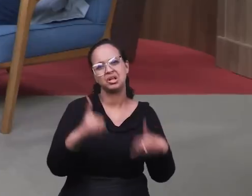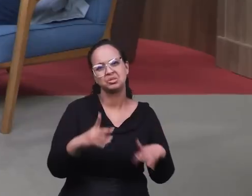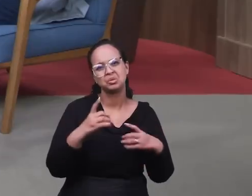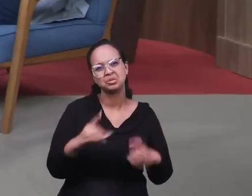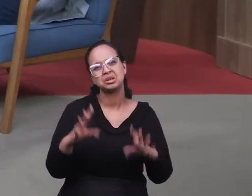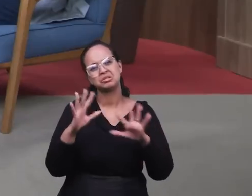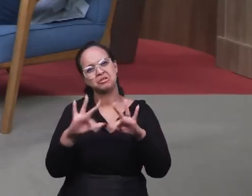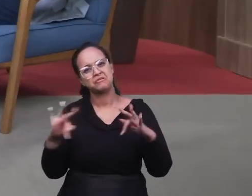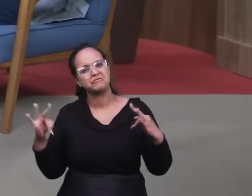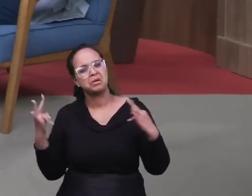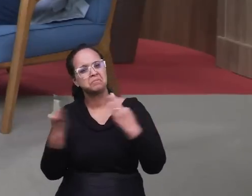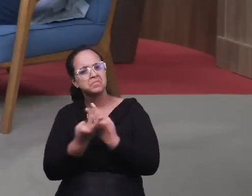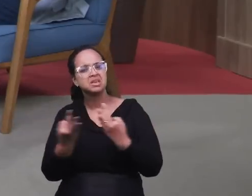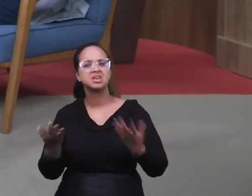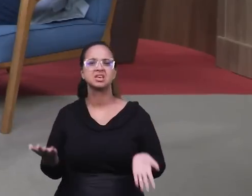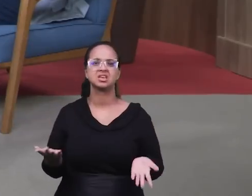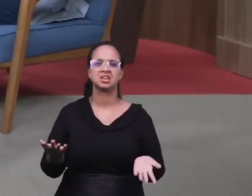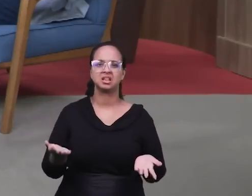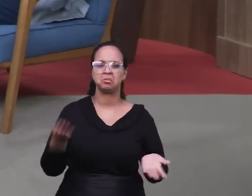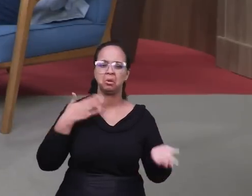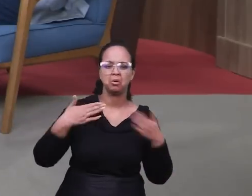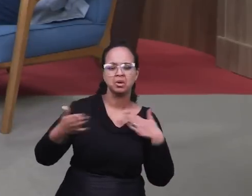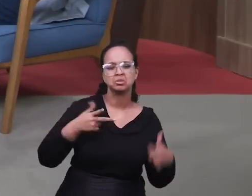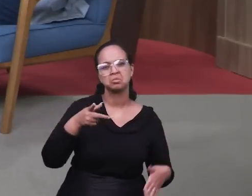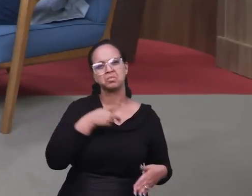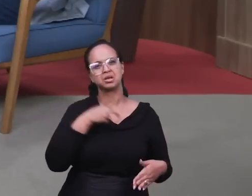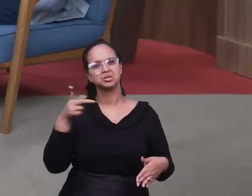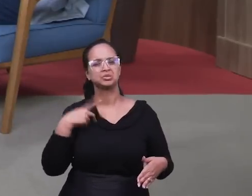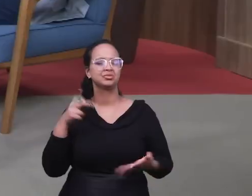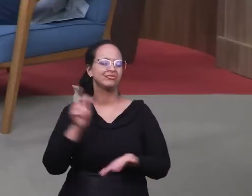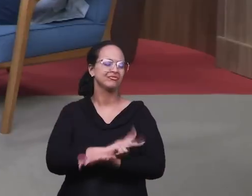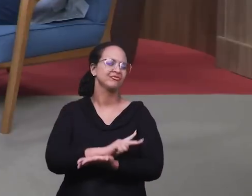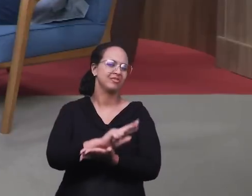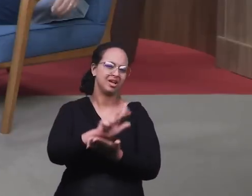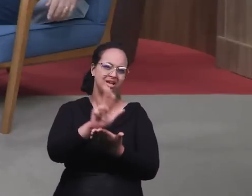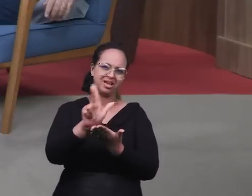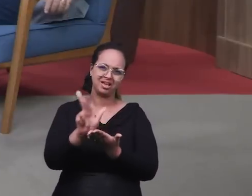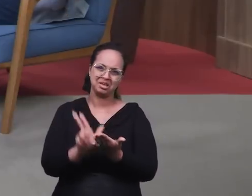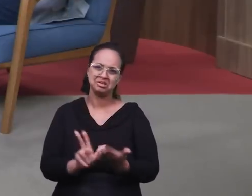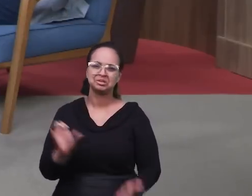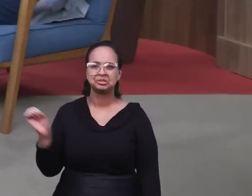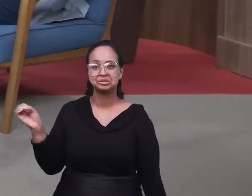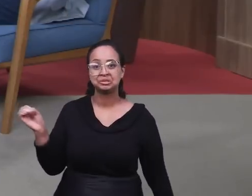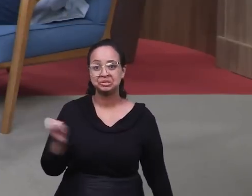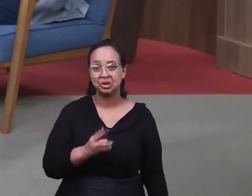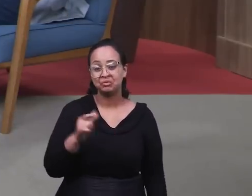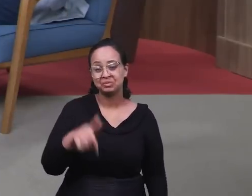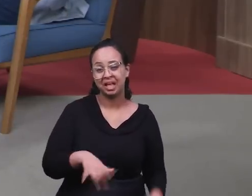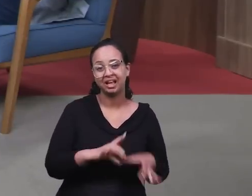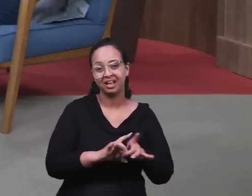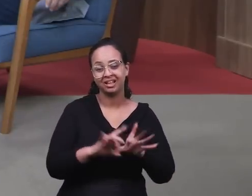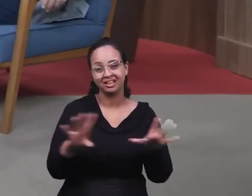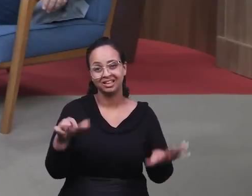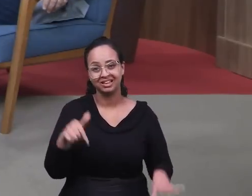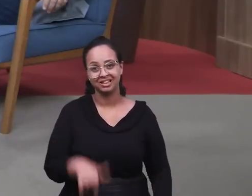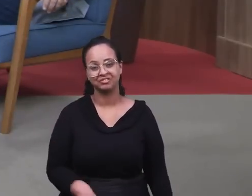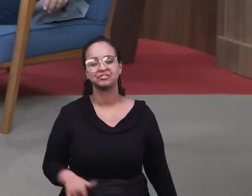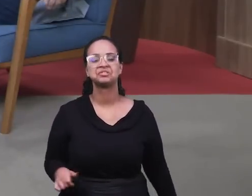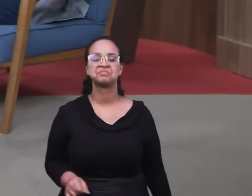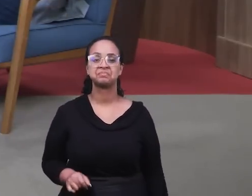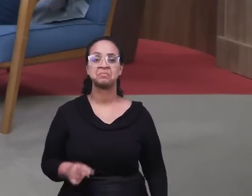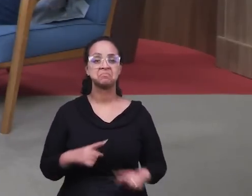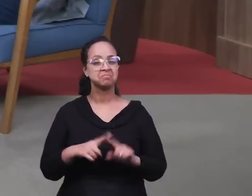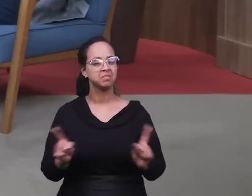Doutrina, o programa Família, um Projeto de Deus, De Pastor para Pastor, são vários títulos novos que estão disponíveis aqui no nosso